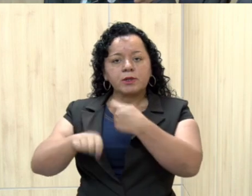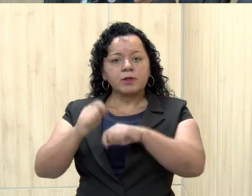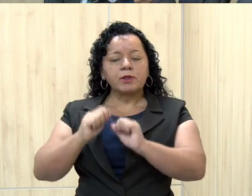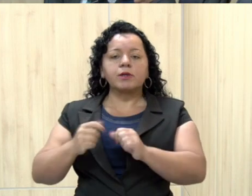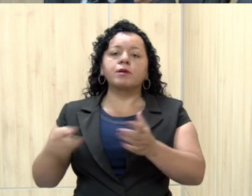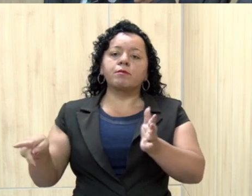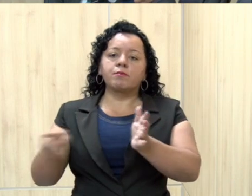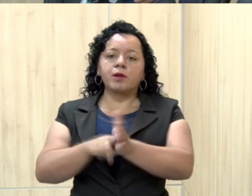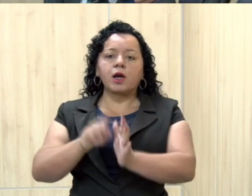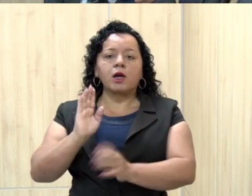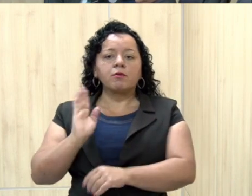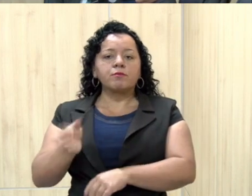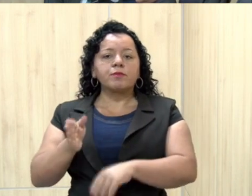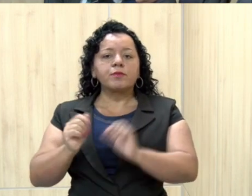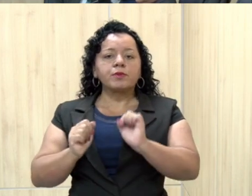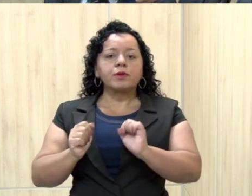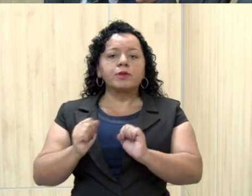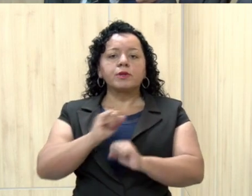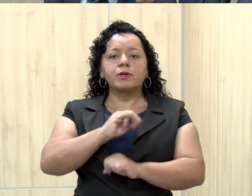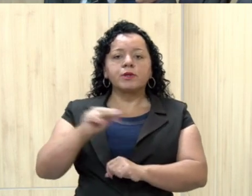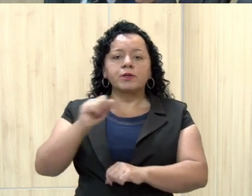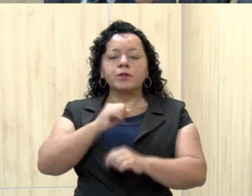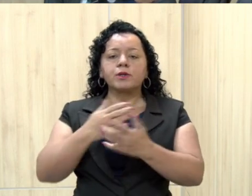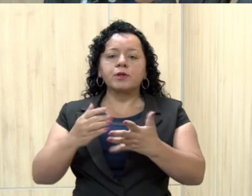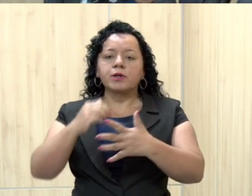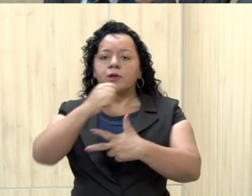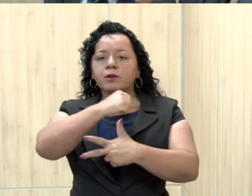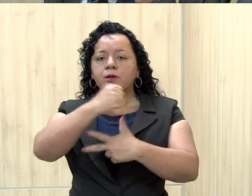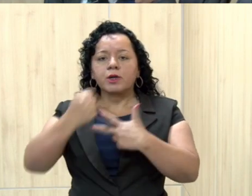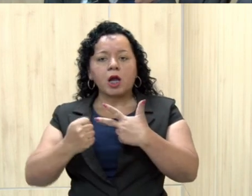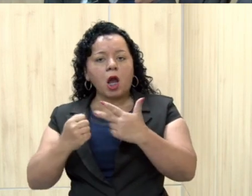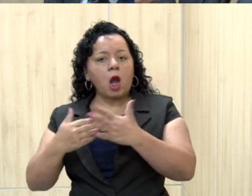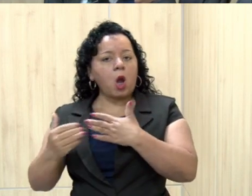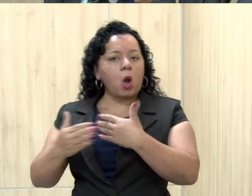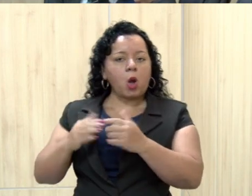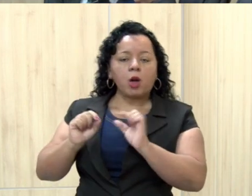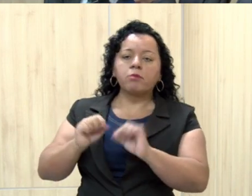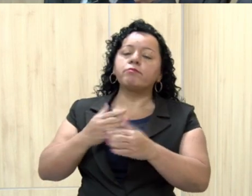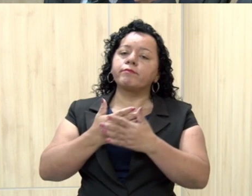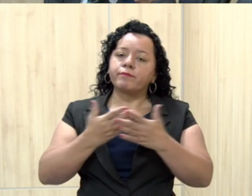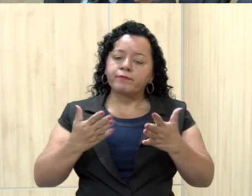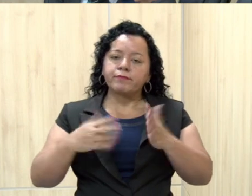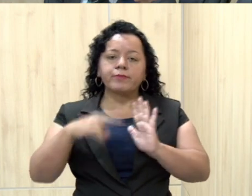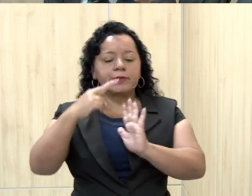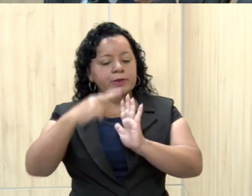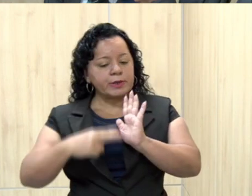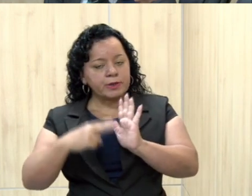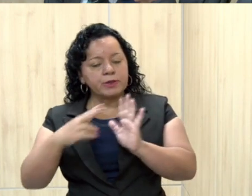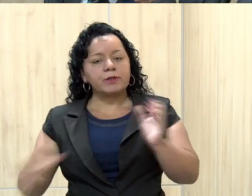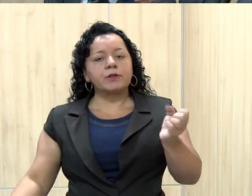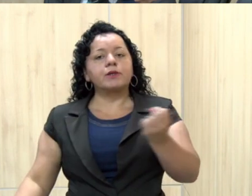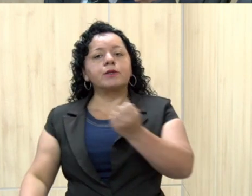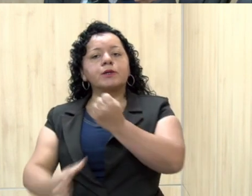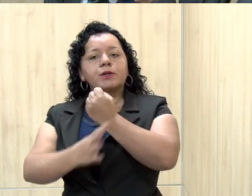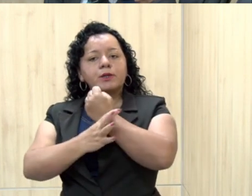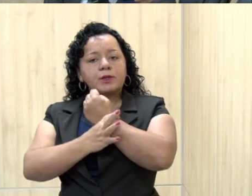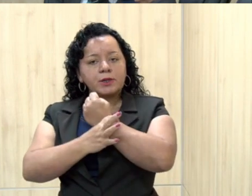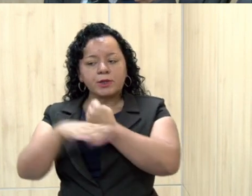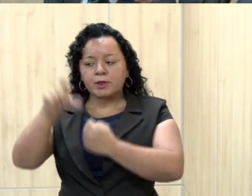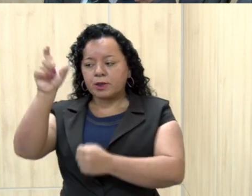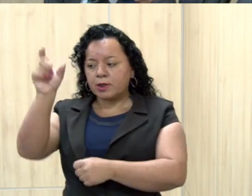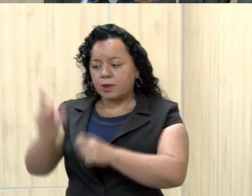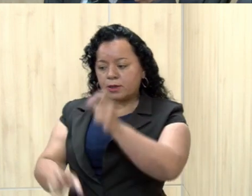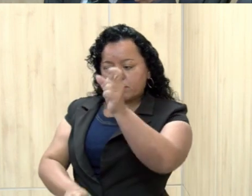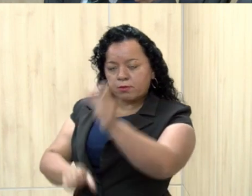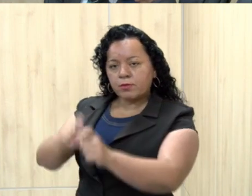direta e indireta de qualquer poderes do Estado de Rondônia e das outras providências deveria se ler fica segurado negros